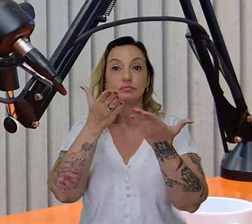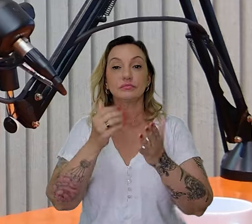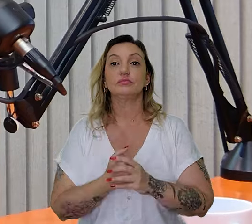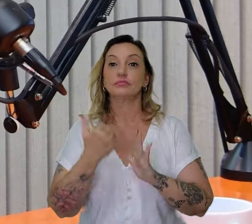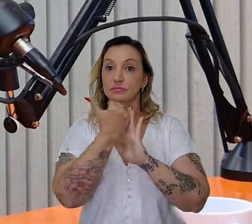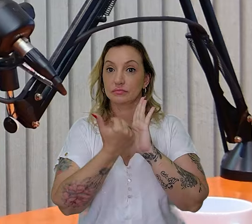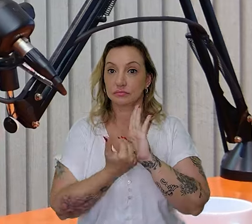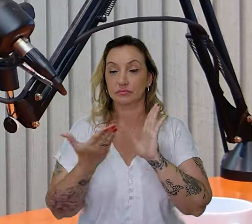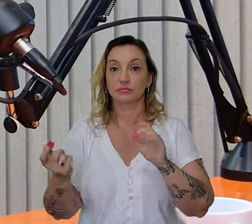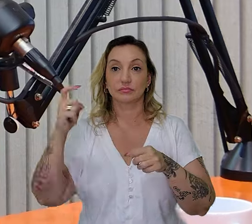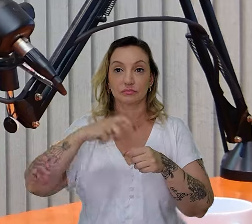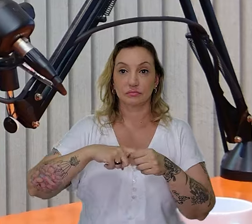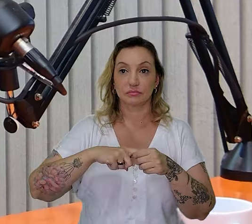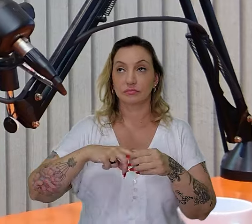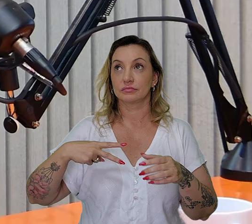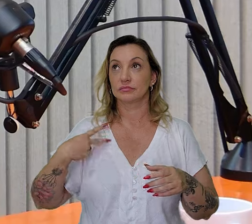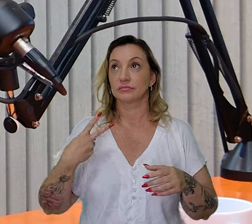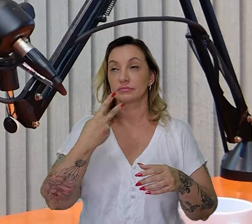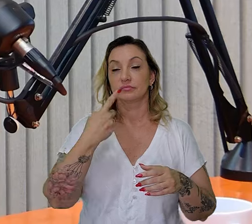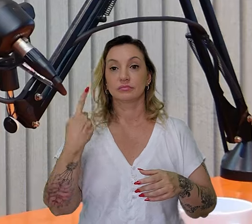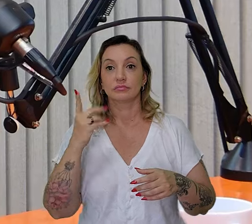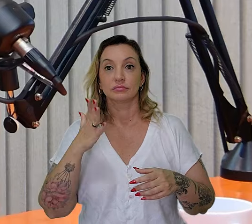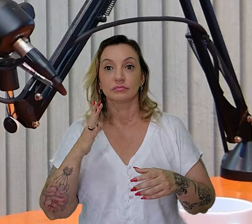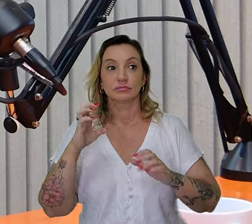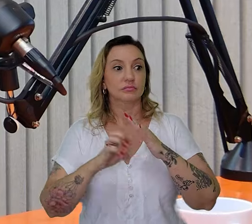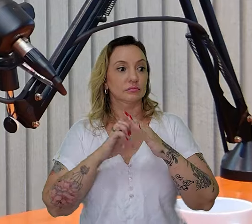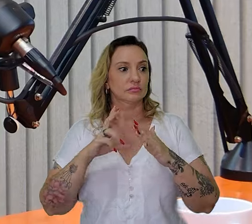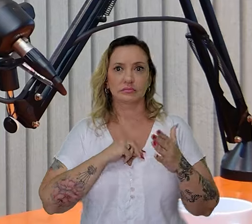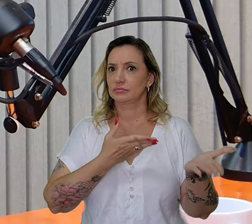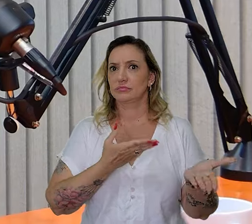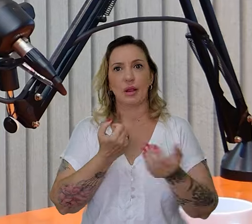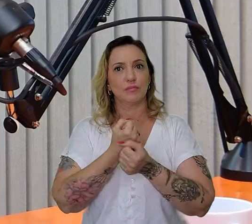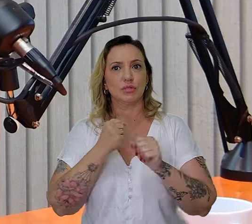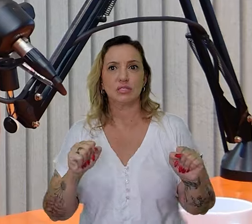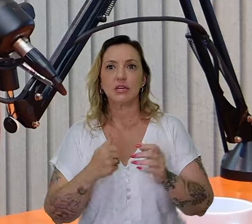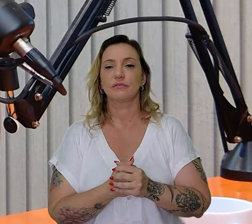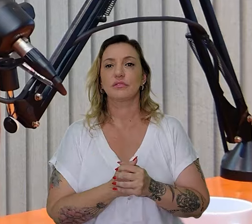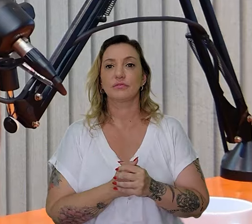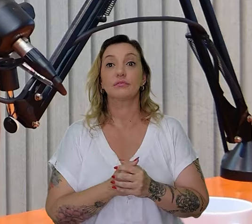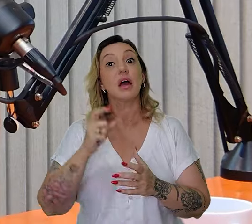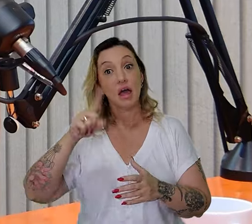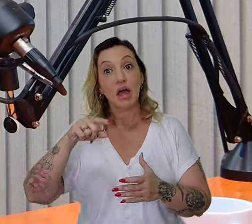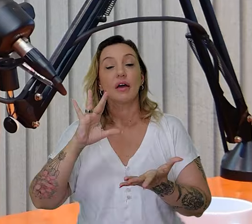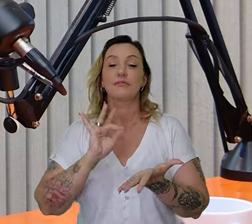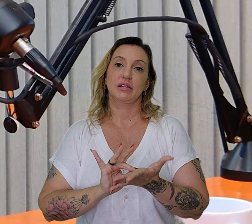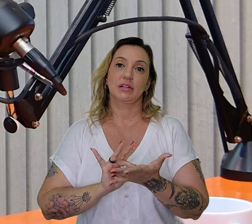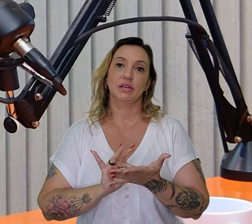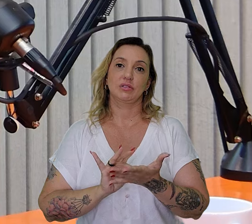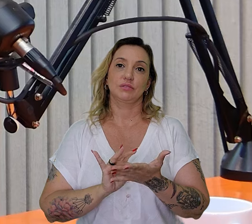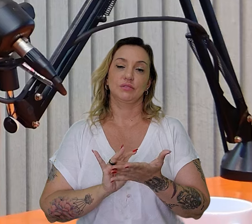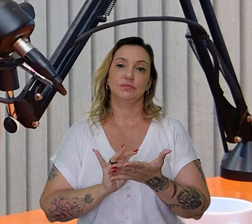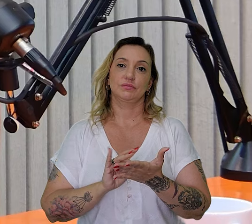21 anos com um negócio que as empresas falam isso aqui não é possível e é é verdade eh agora tem um tem